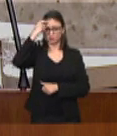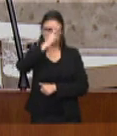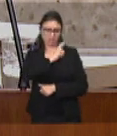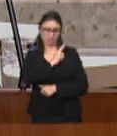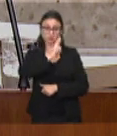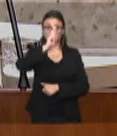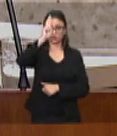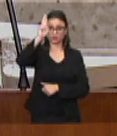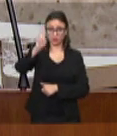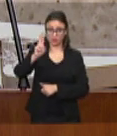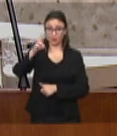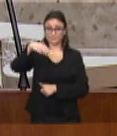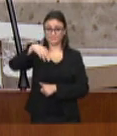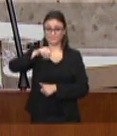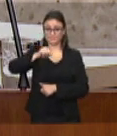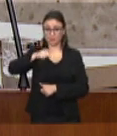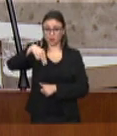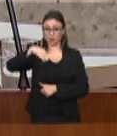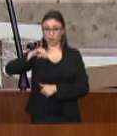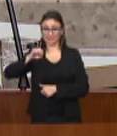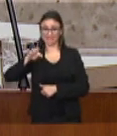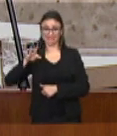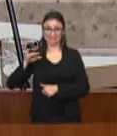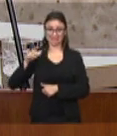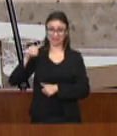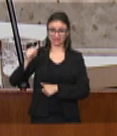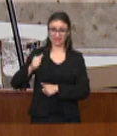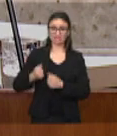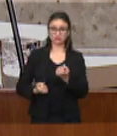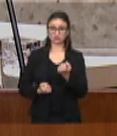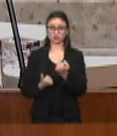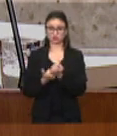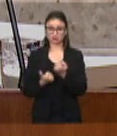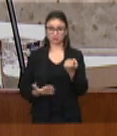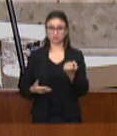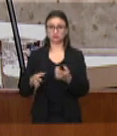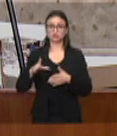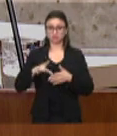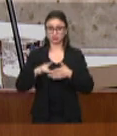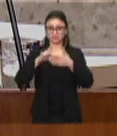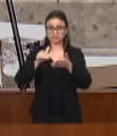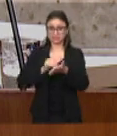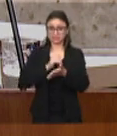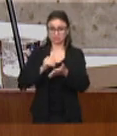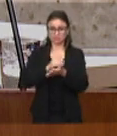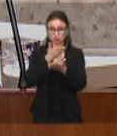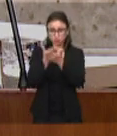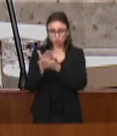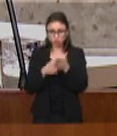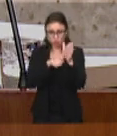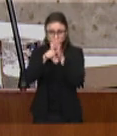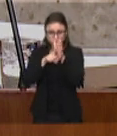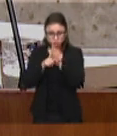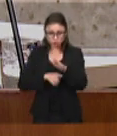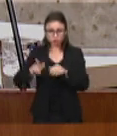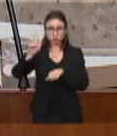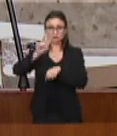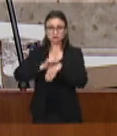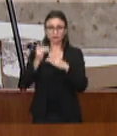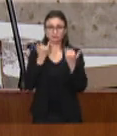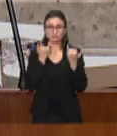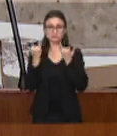religiosos, Manuelita Hermes, que é a nossa assessora-chefe da Secretaria de Altos Estudos, Pesquisas e Gestão da